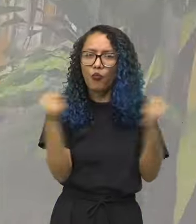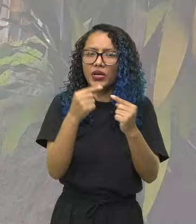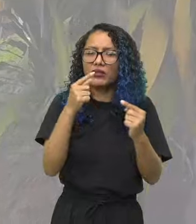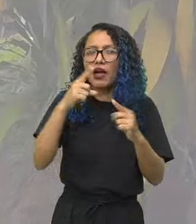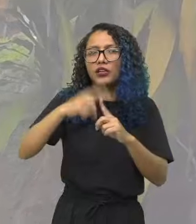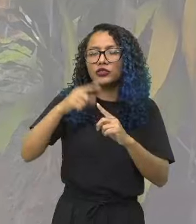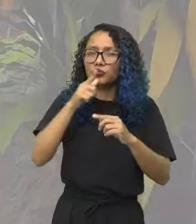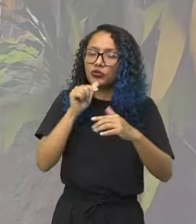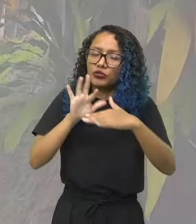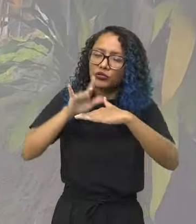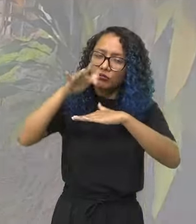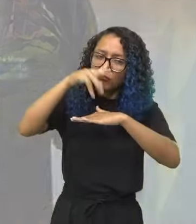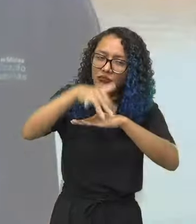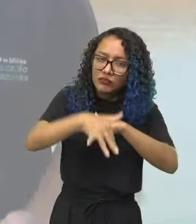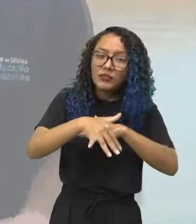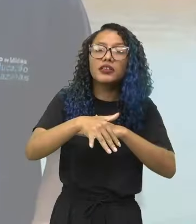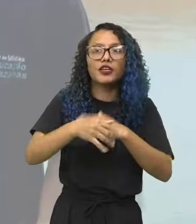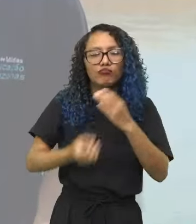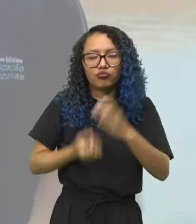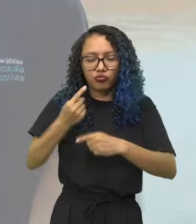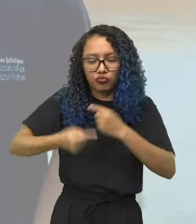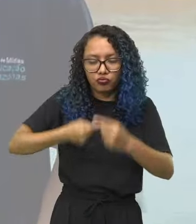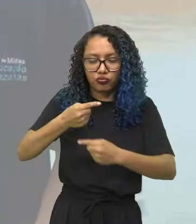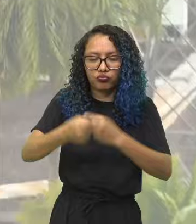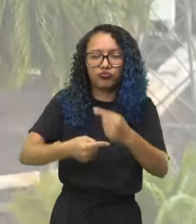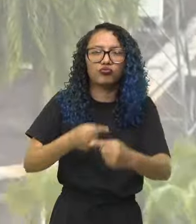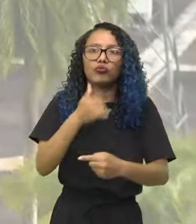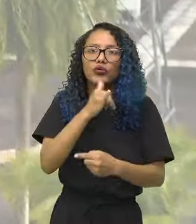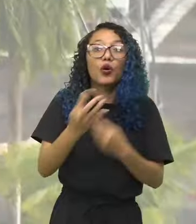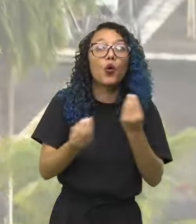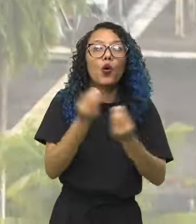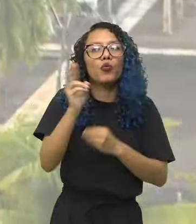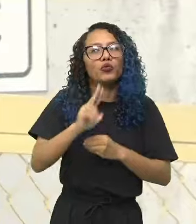energia baseada no movimento das águas.